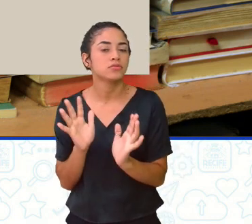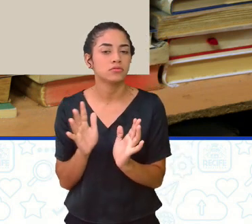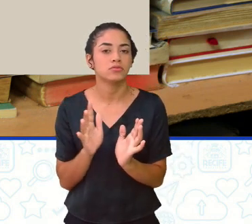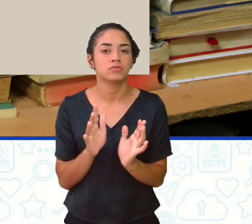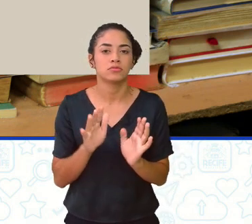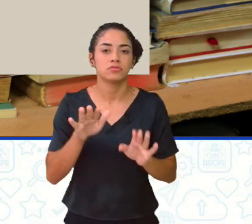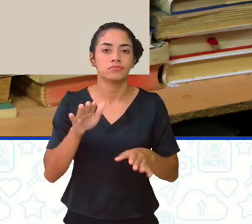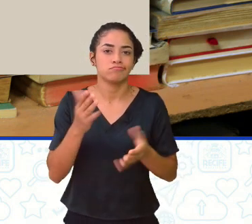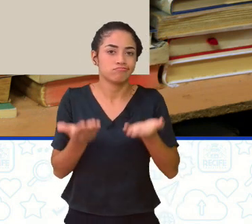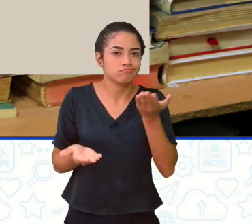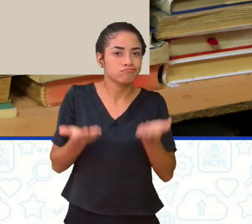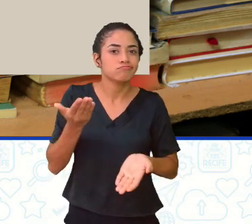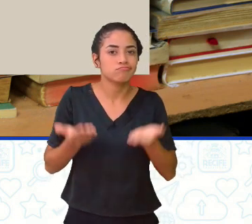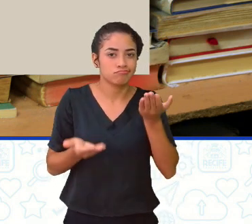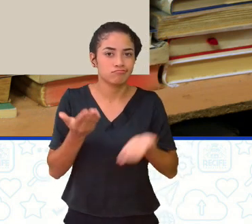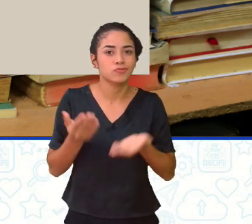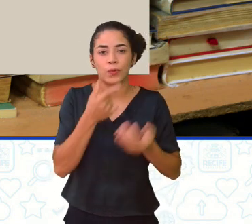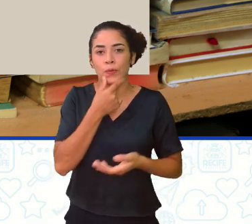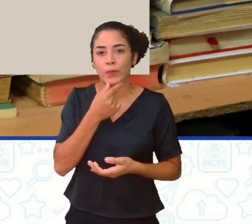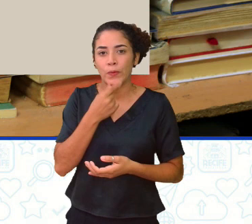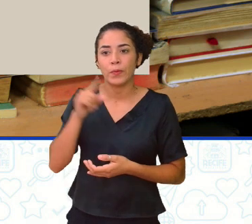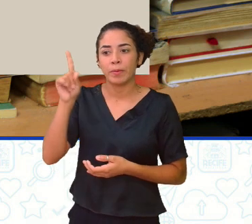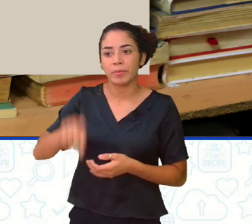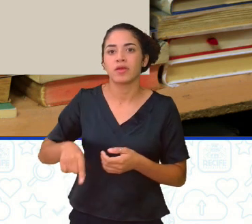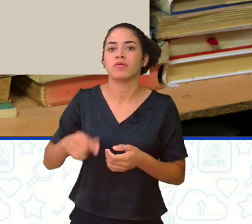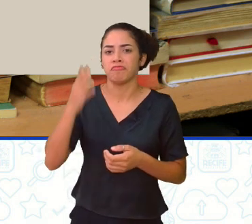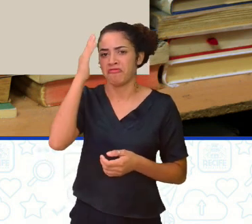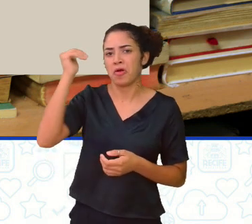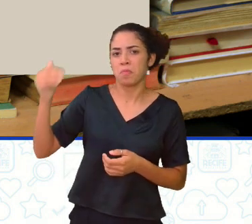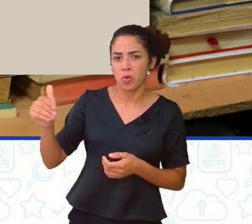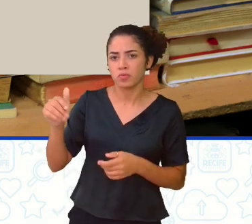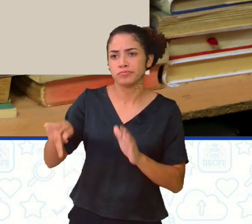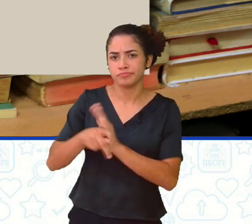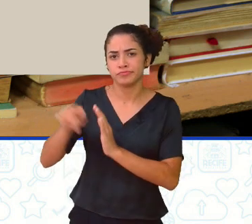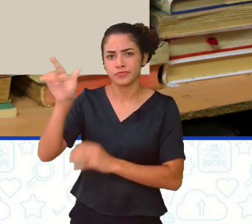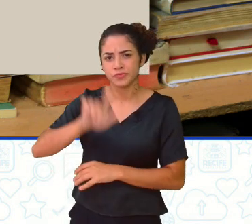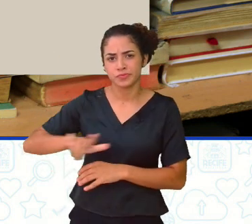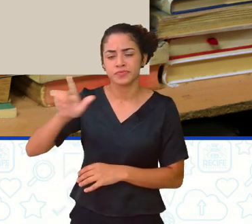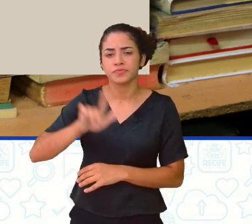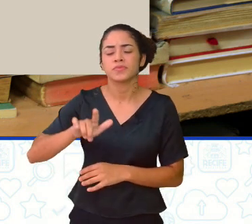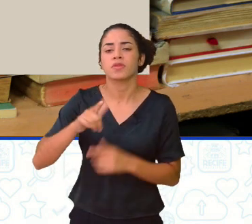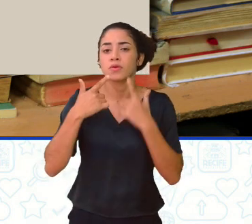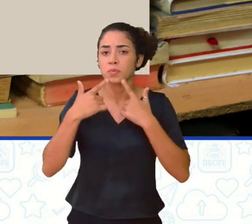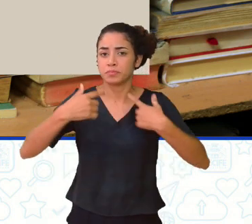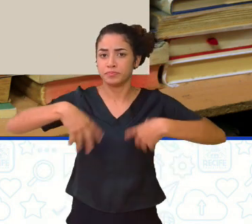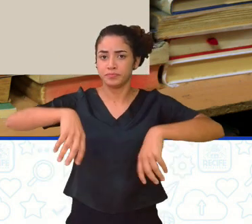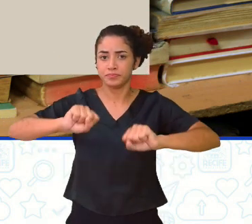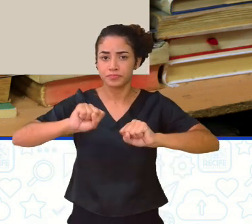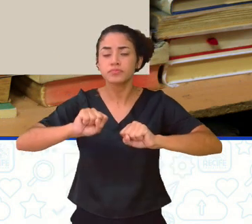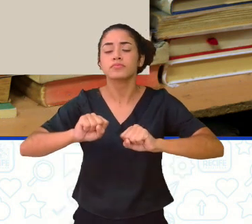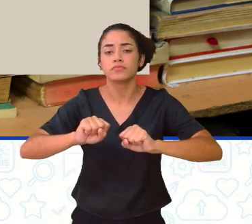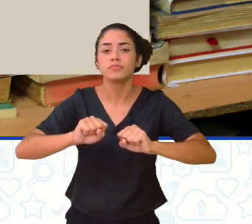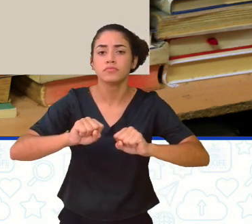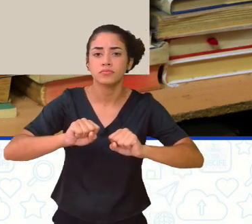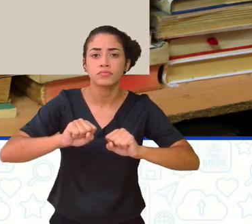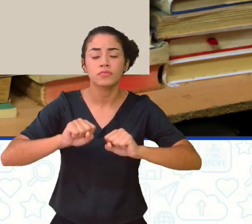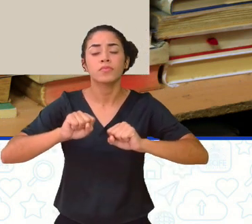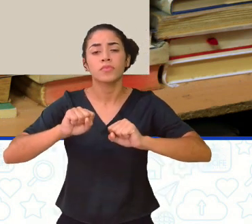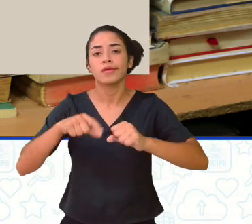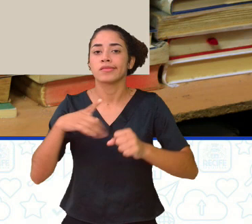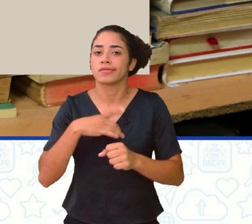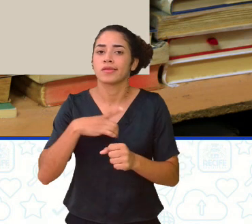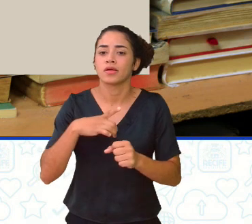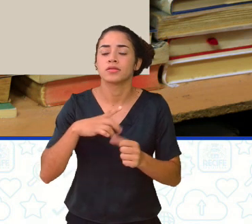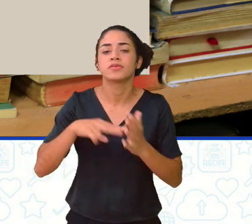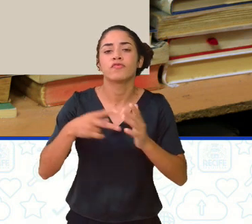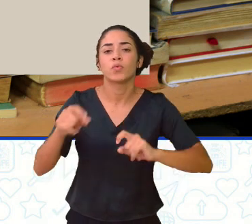falou, que é um grande linguista, que os gêneros são mais ou menos estáveis. O que isso quer dizer? Quer dizer que a gente tem algumas